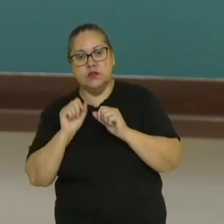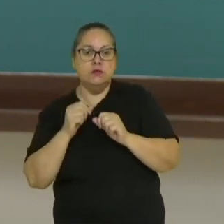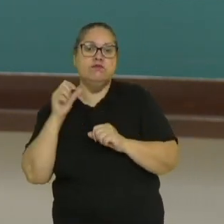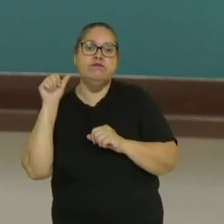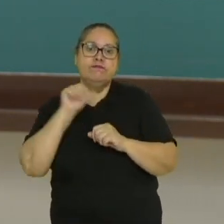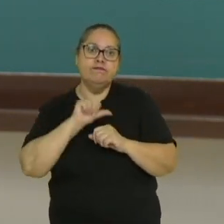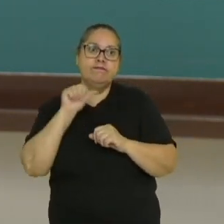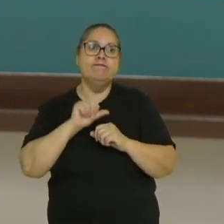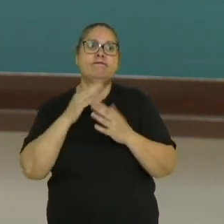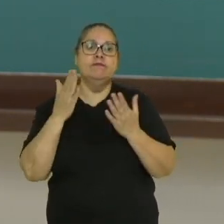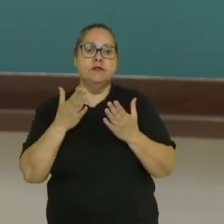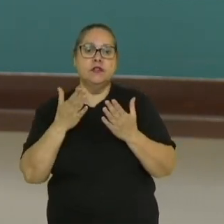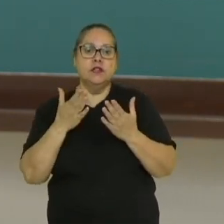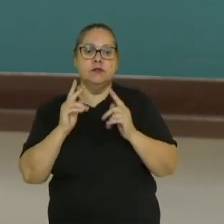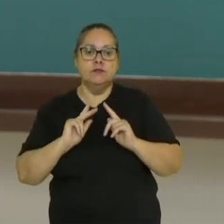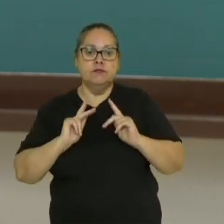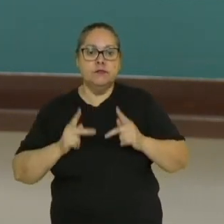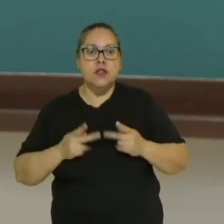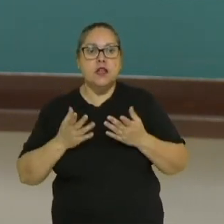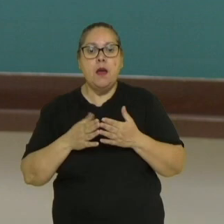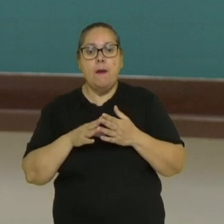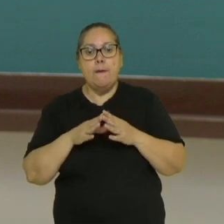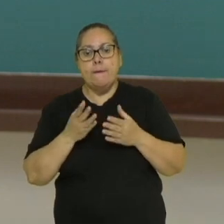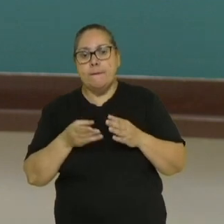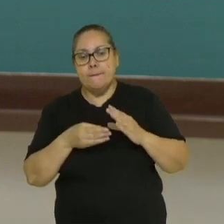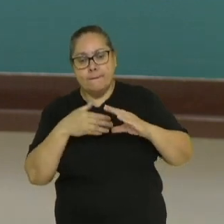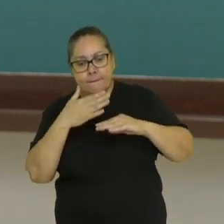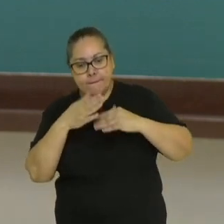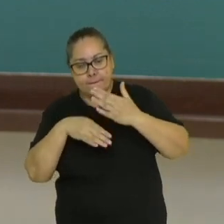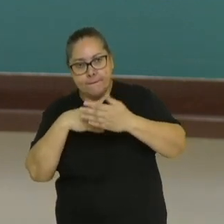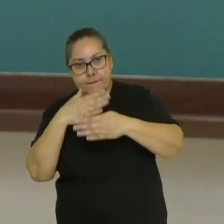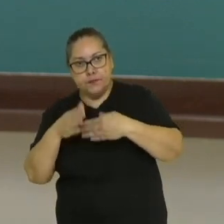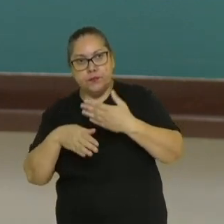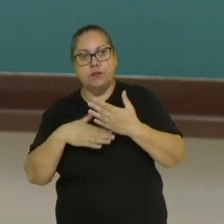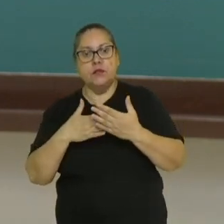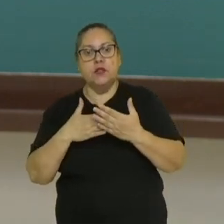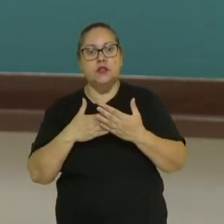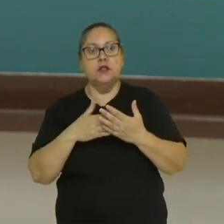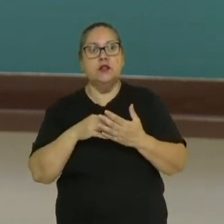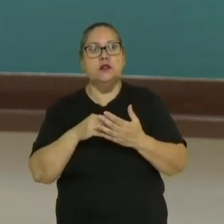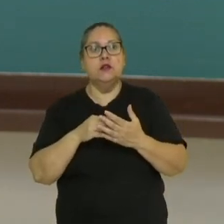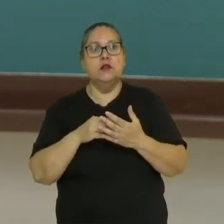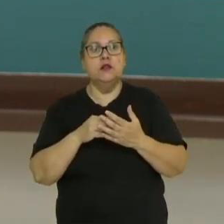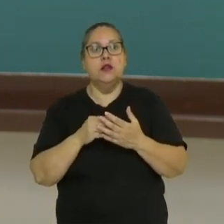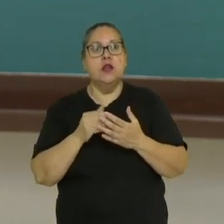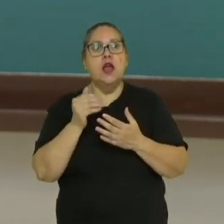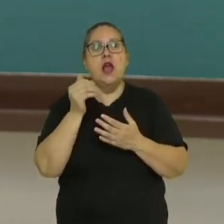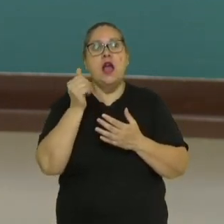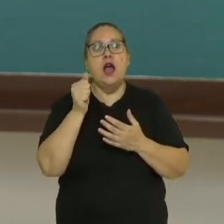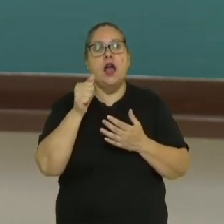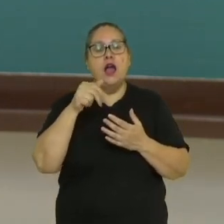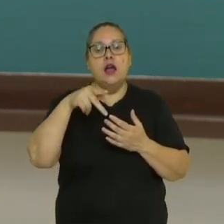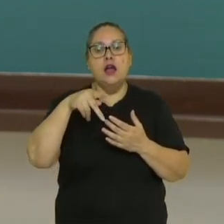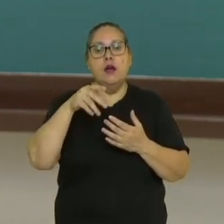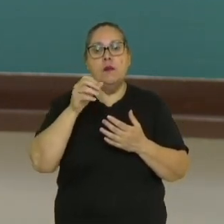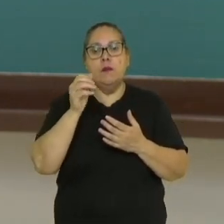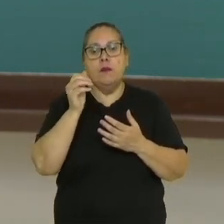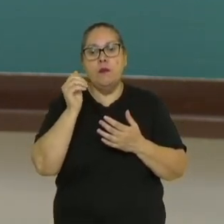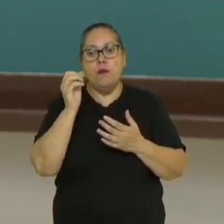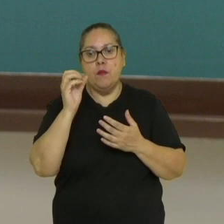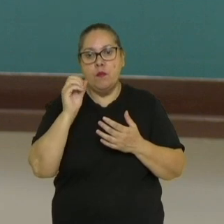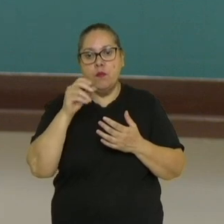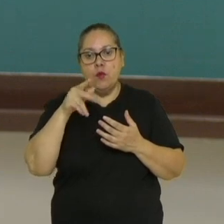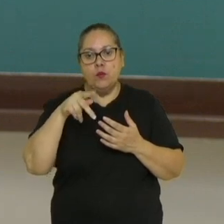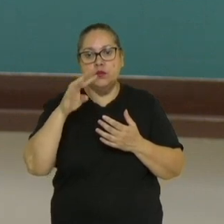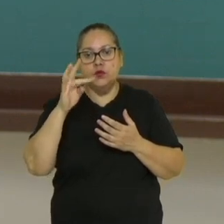ruim, né, para aquela espécie. Então, ela vai passar por esse processo e é chamado de apoptose. A apoptose é uma forma